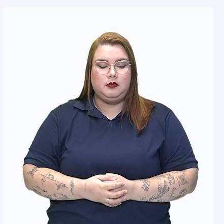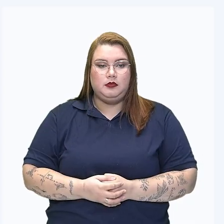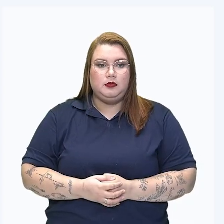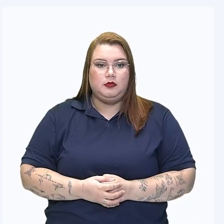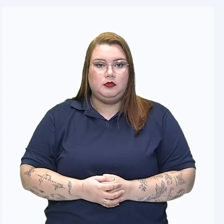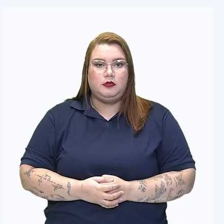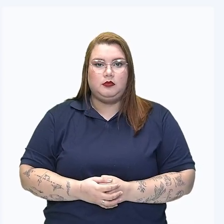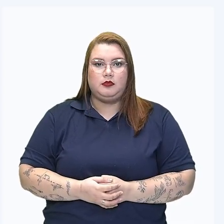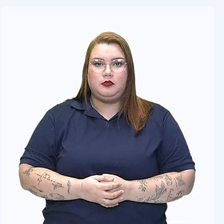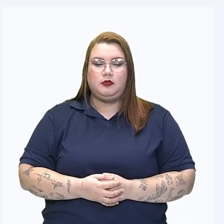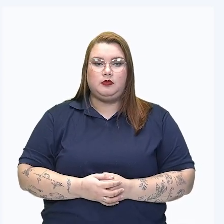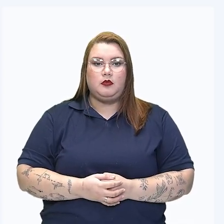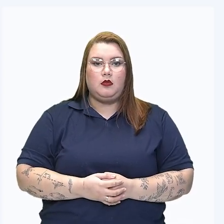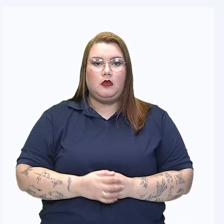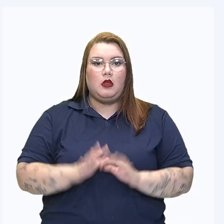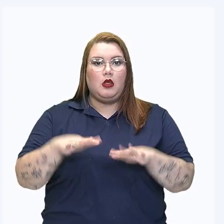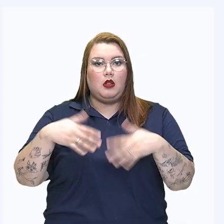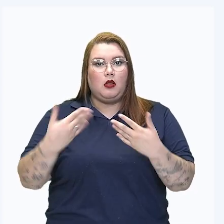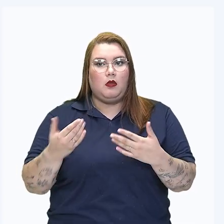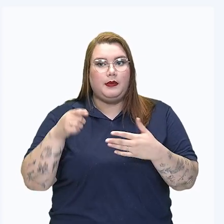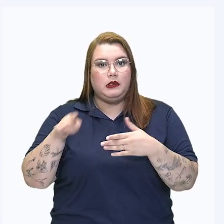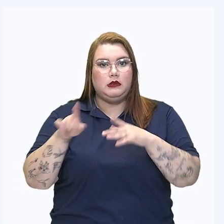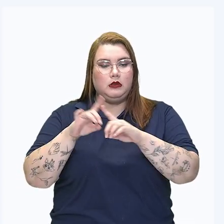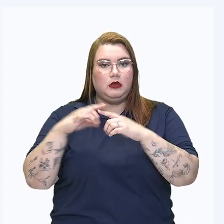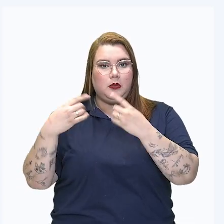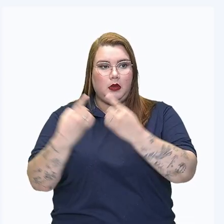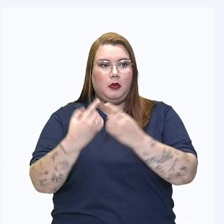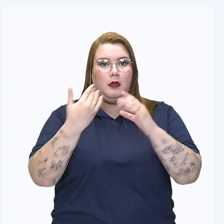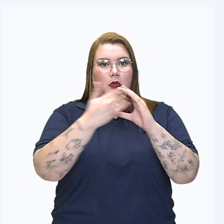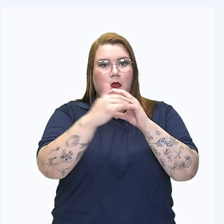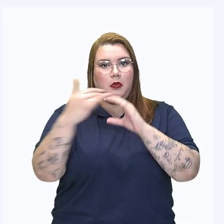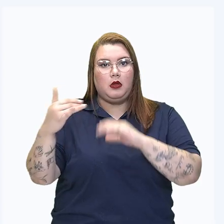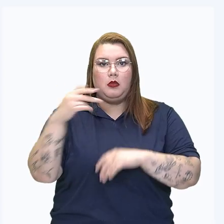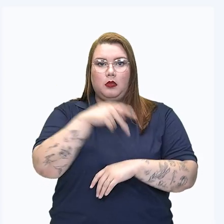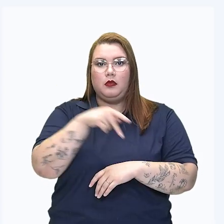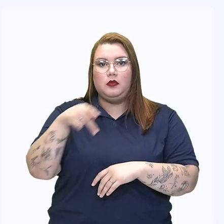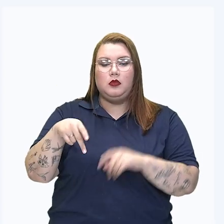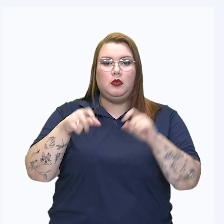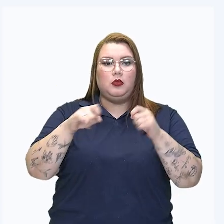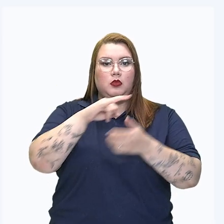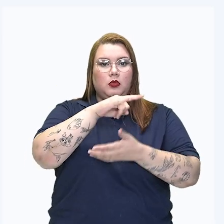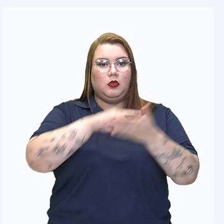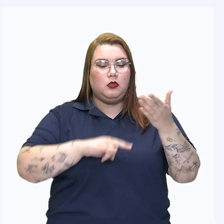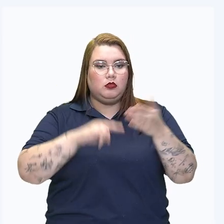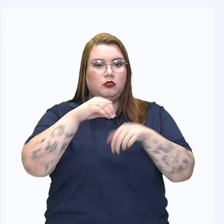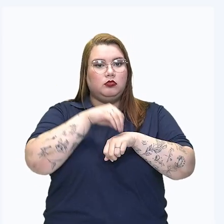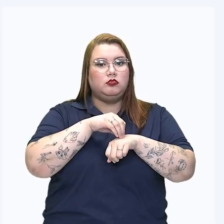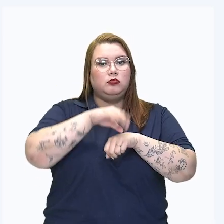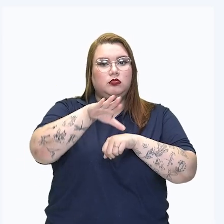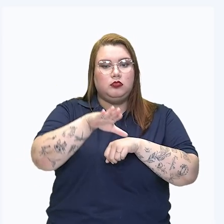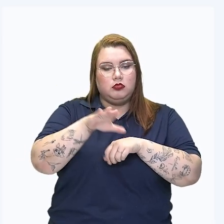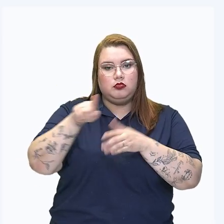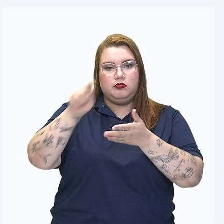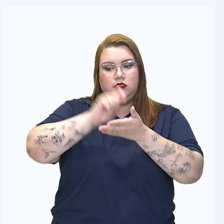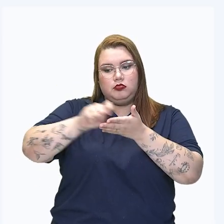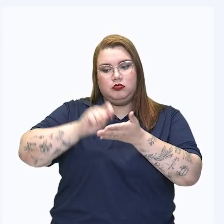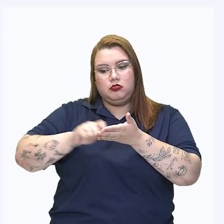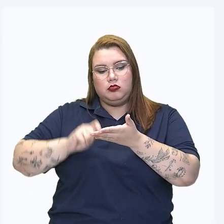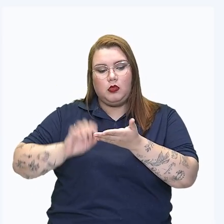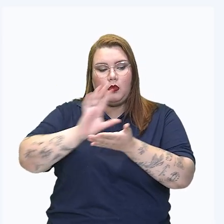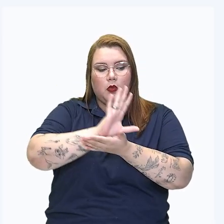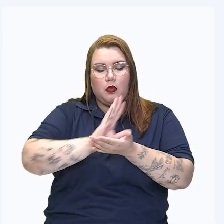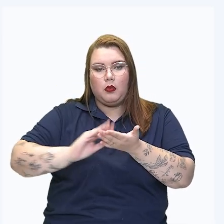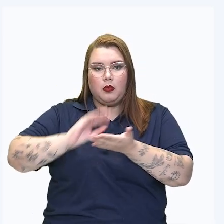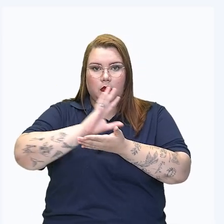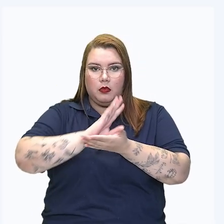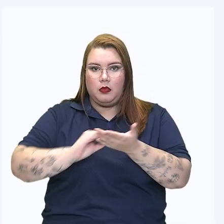Os professores, a gerência, ela costuma enviar para os professores o documento orientador para preenchimento do